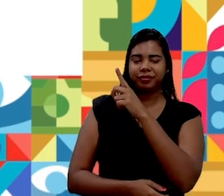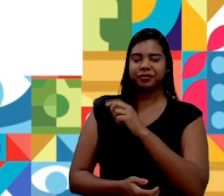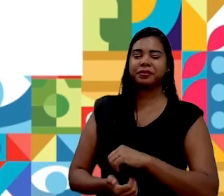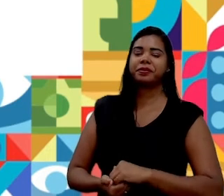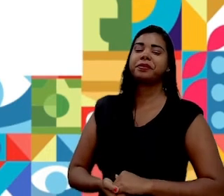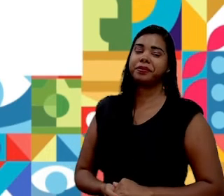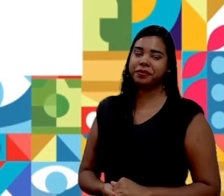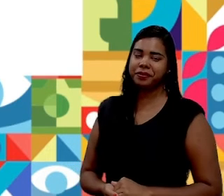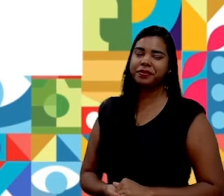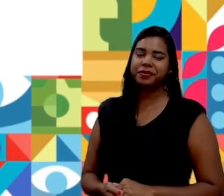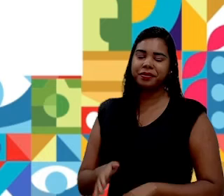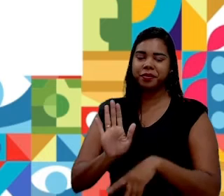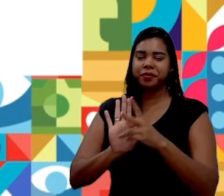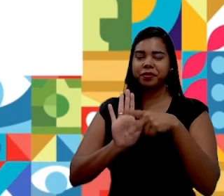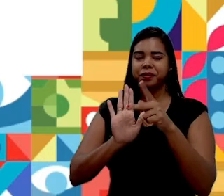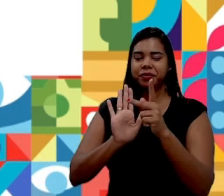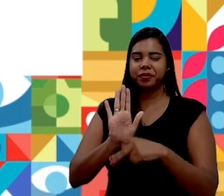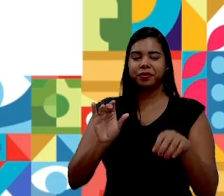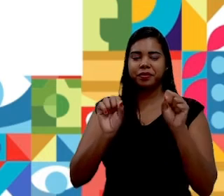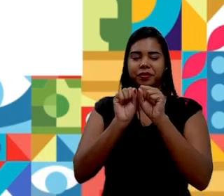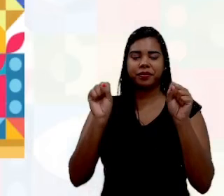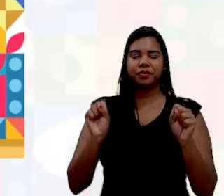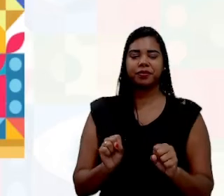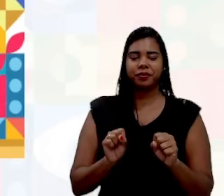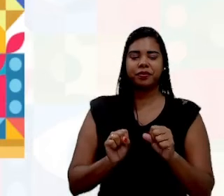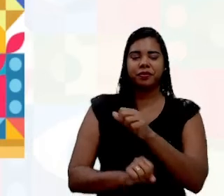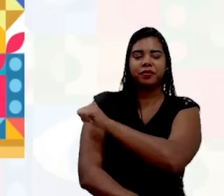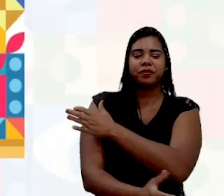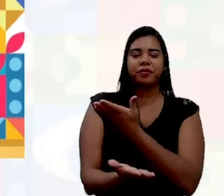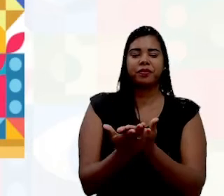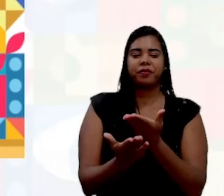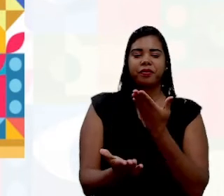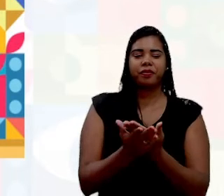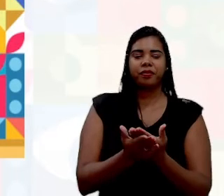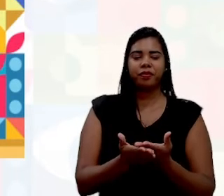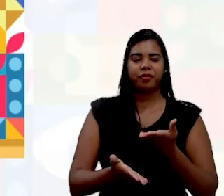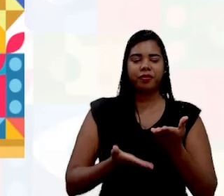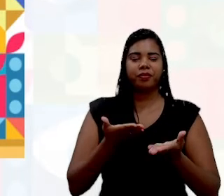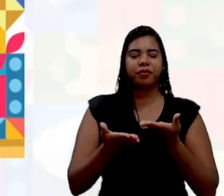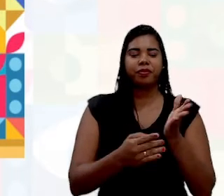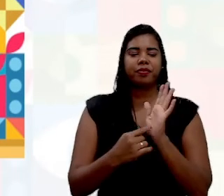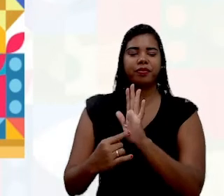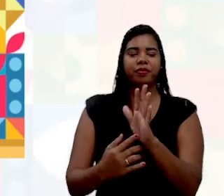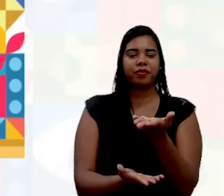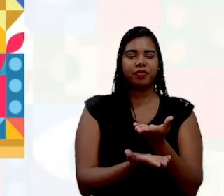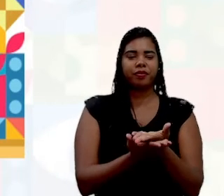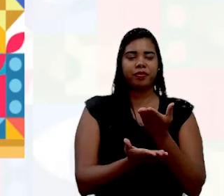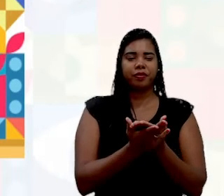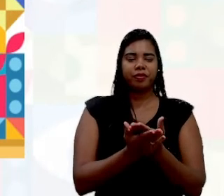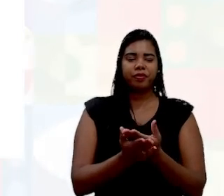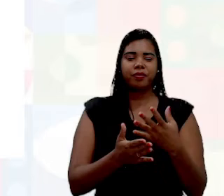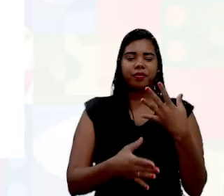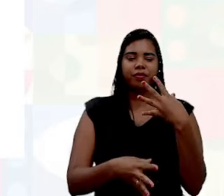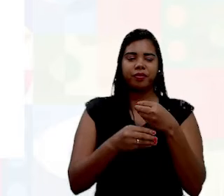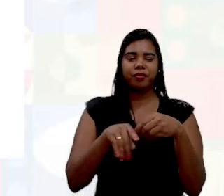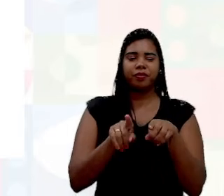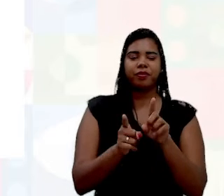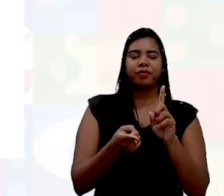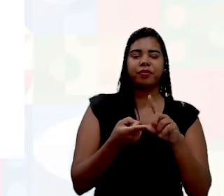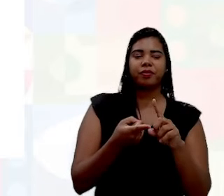o projeto de sistema de cadastro de estudante, né, que a gente tem acompanhado nas aulas anteriores, a gente vai só implementar, fazer